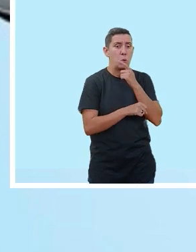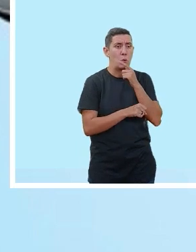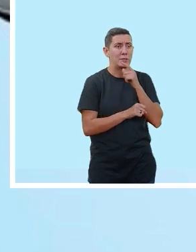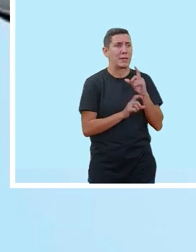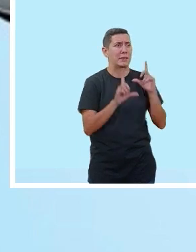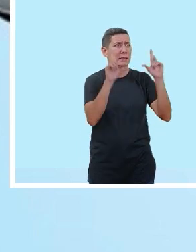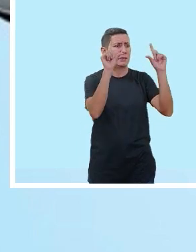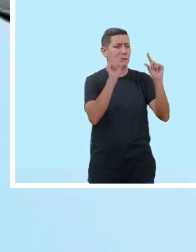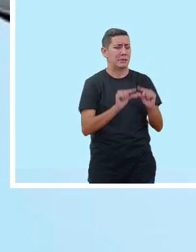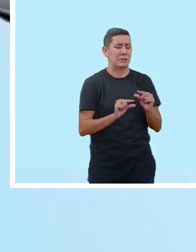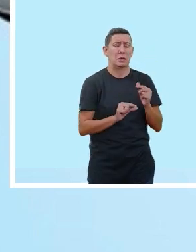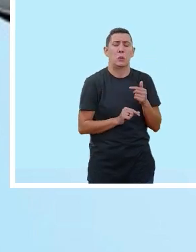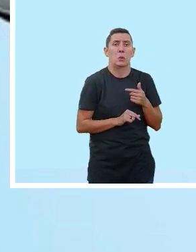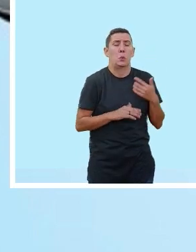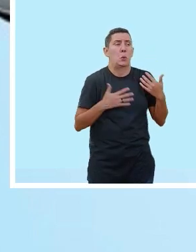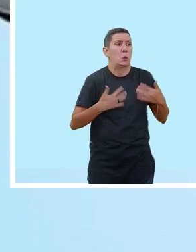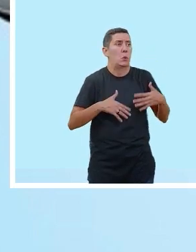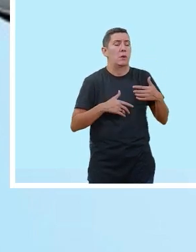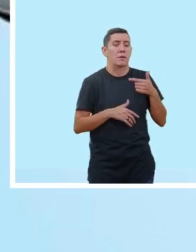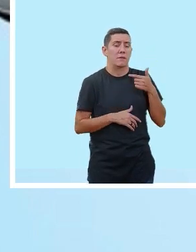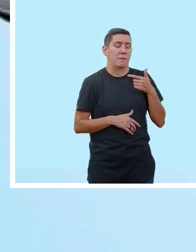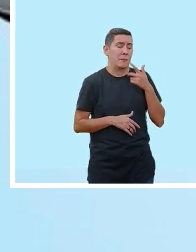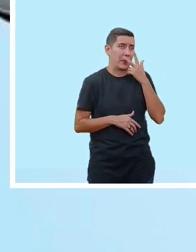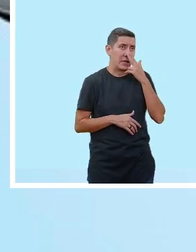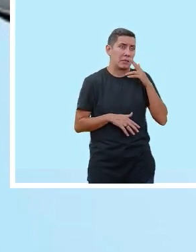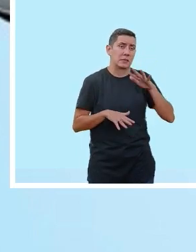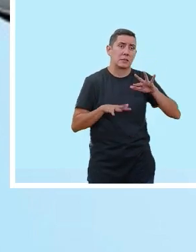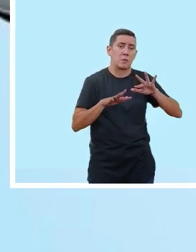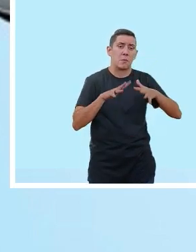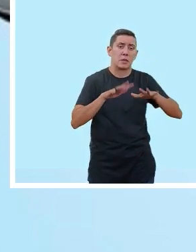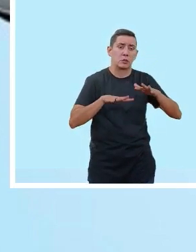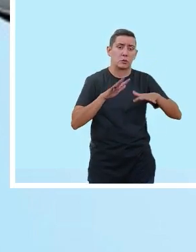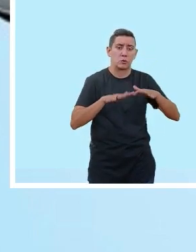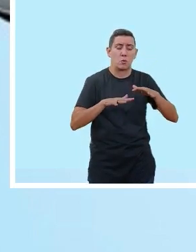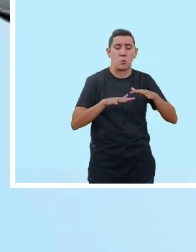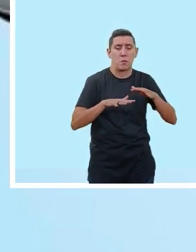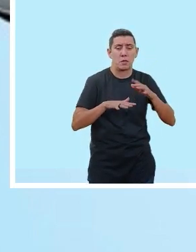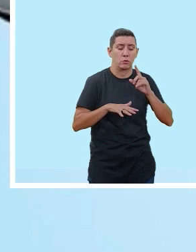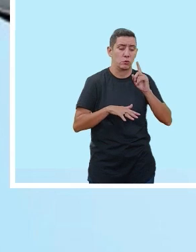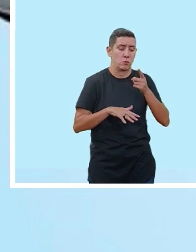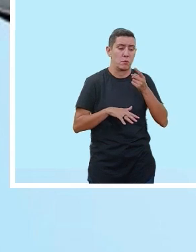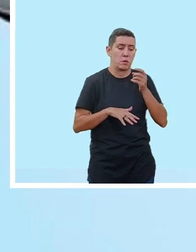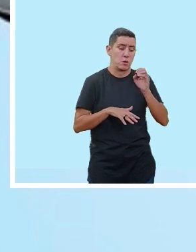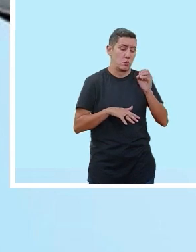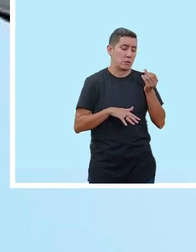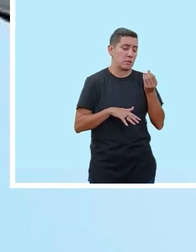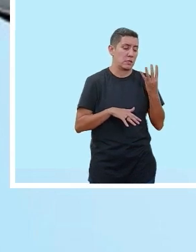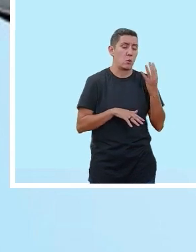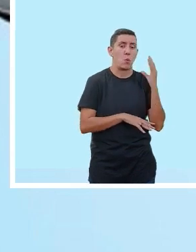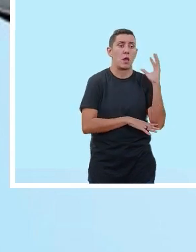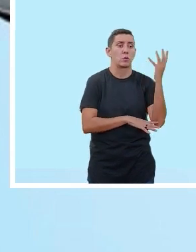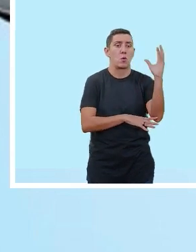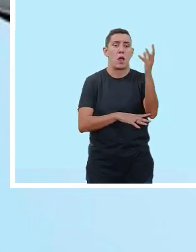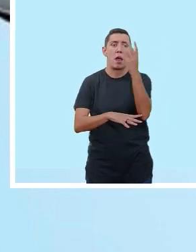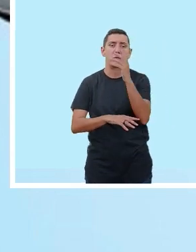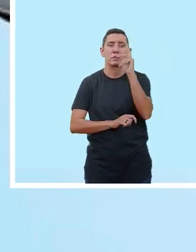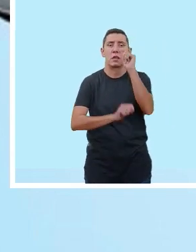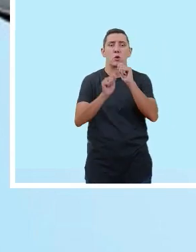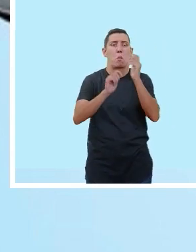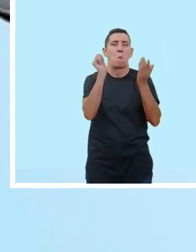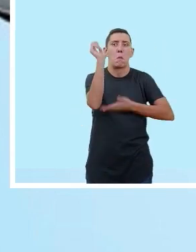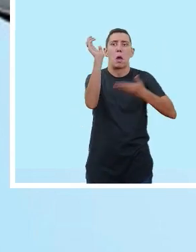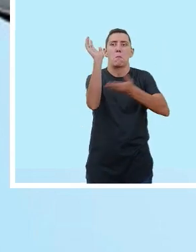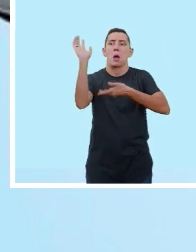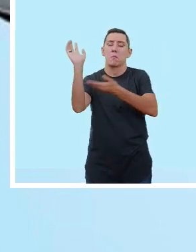exemplo prático para vocês, isso aqui é o equivalente ao plantio de 1.064 árvores. Aqui um tópico muito importante,